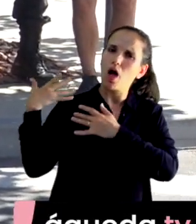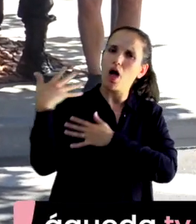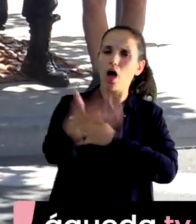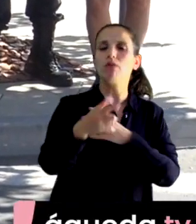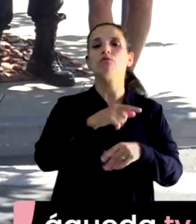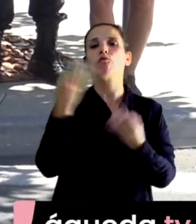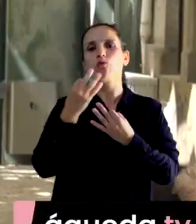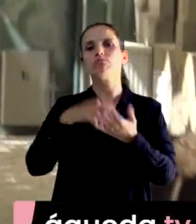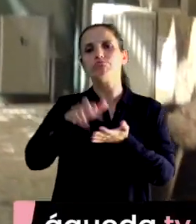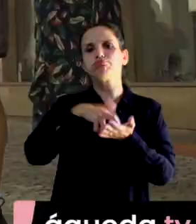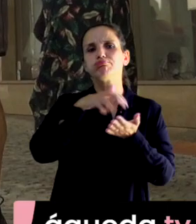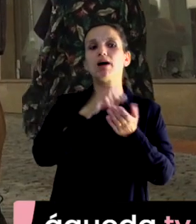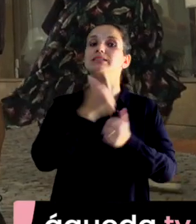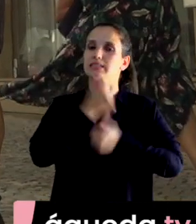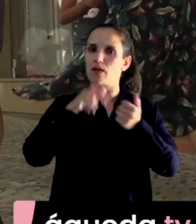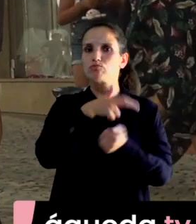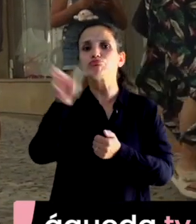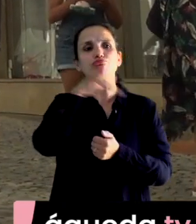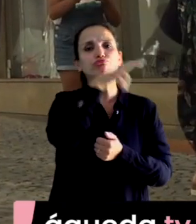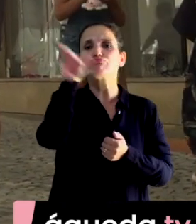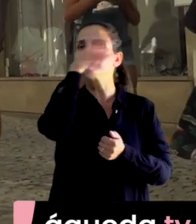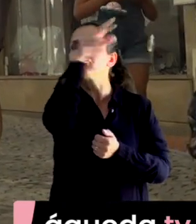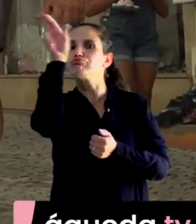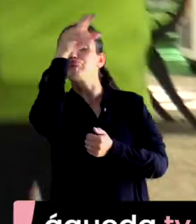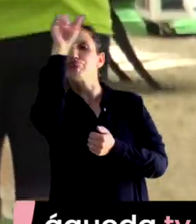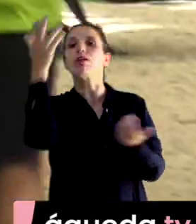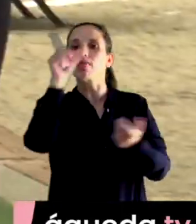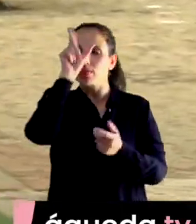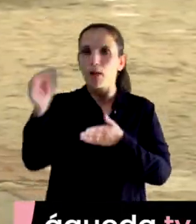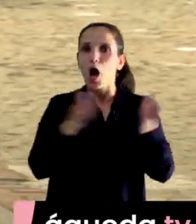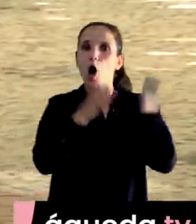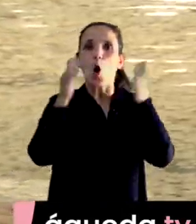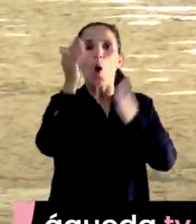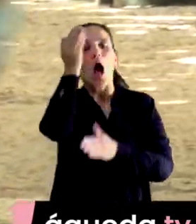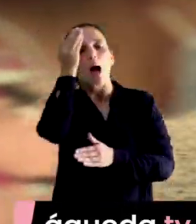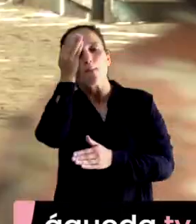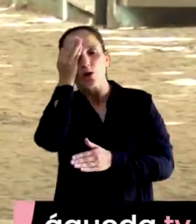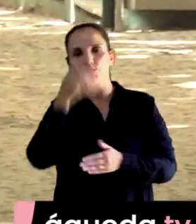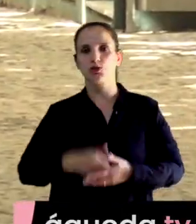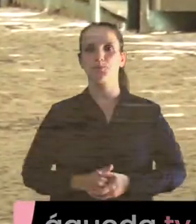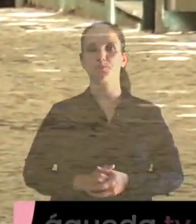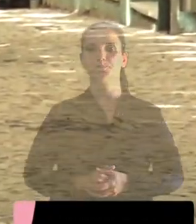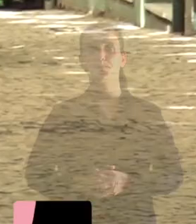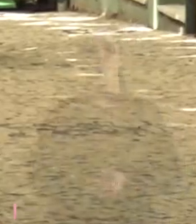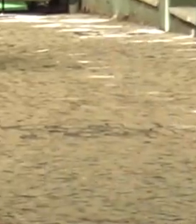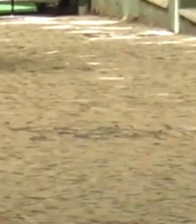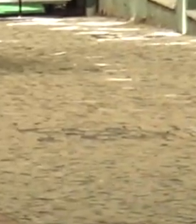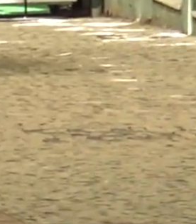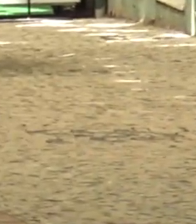corridas vão para um félix percorreu algumas artérias da cidade entre as quais a icônica de Camões